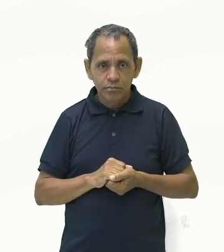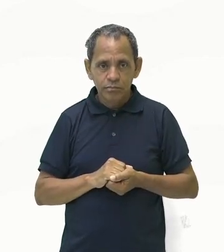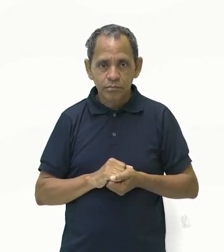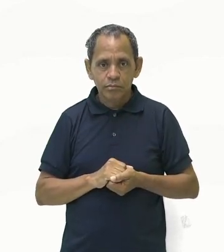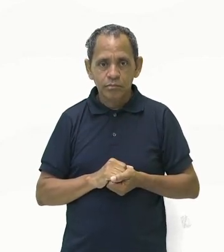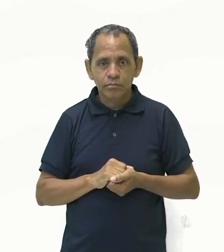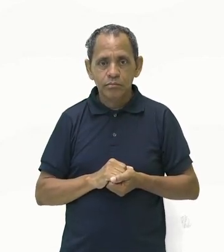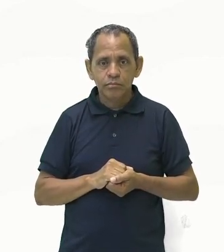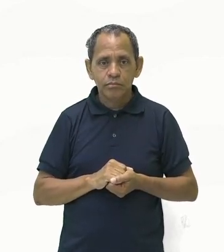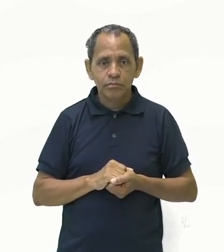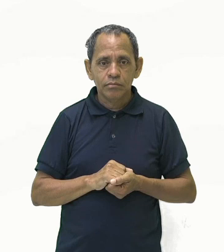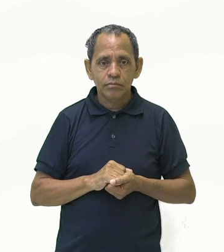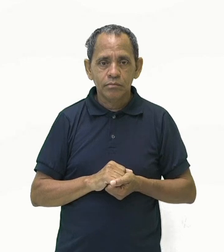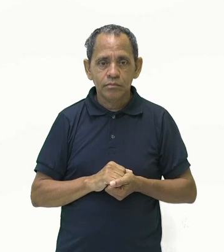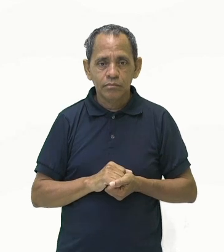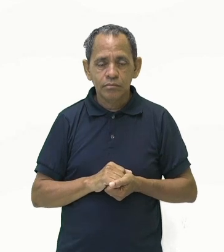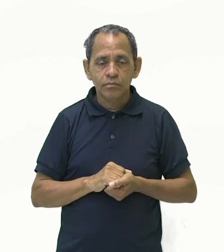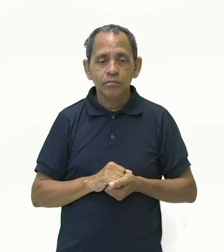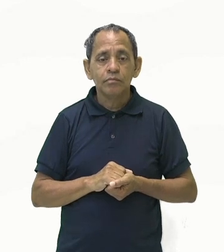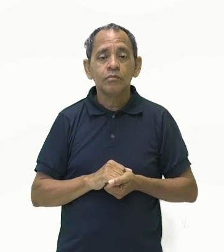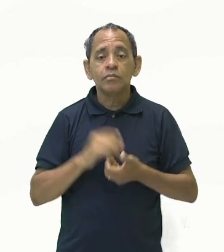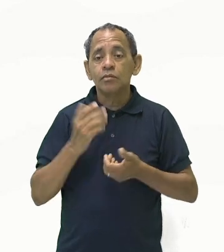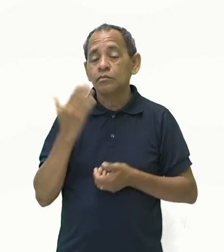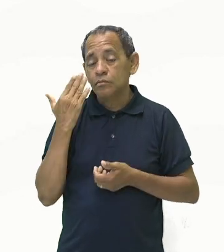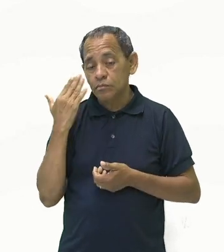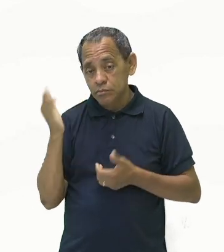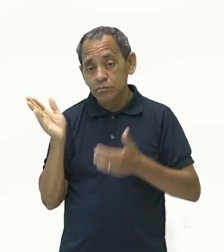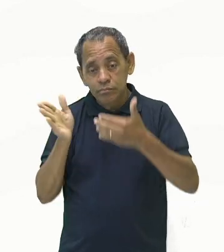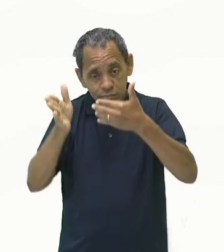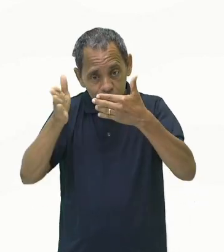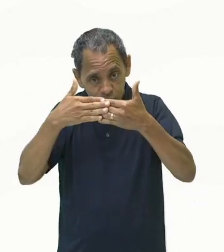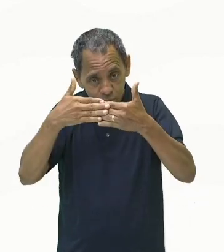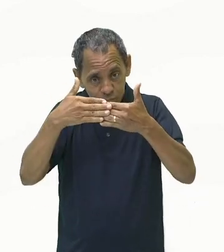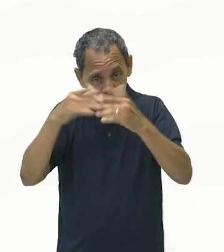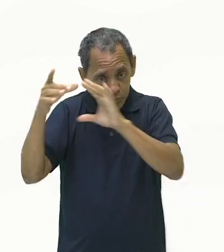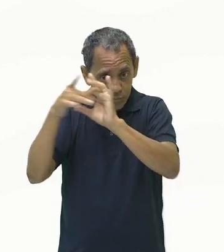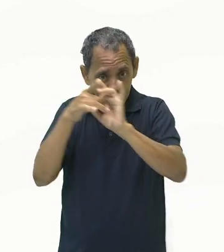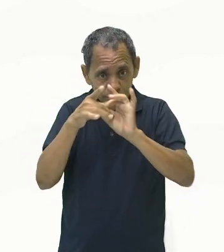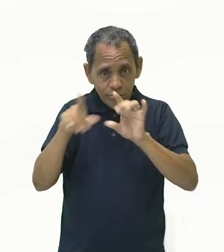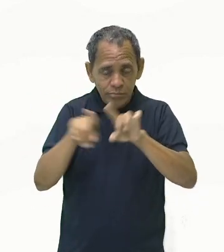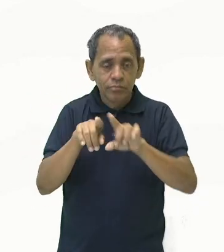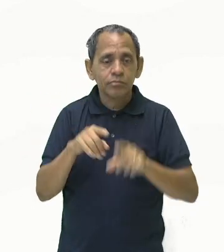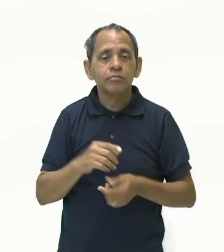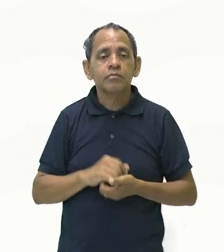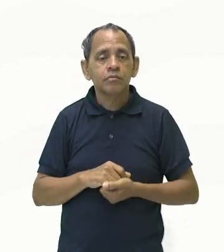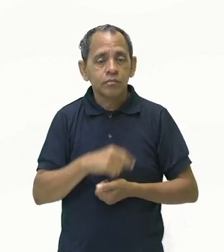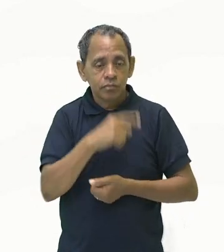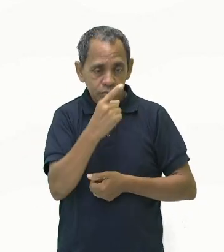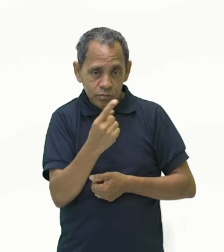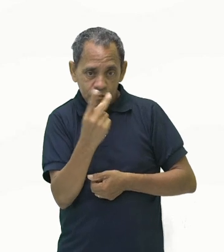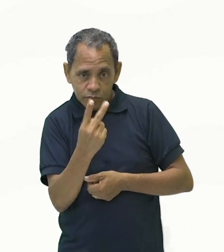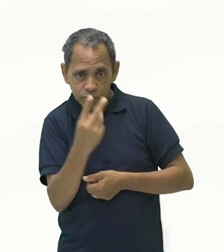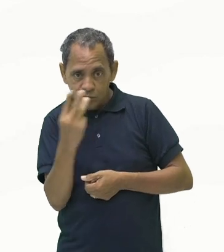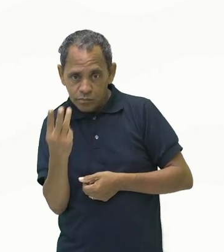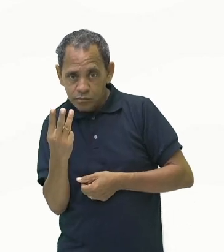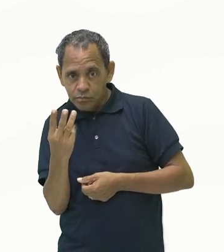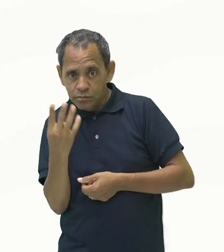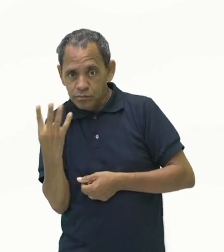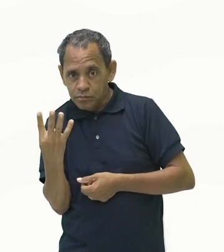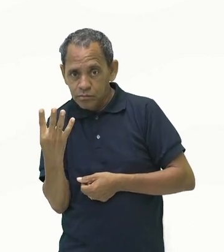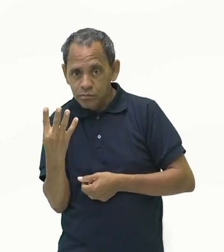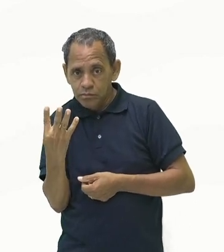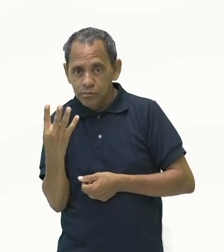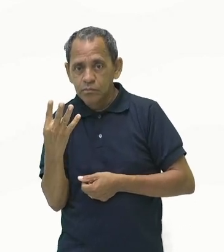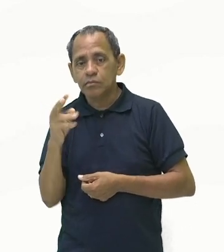seria in. Então, é uma cadeia fechada. 1, 2, 3,